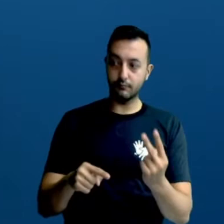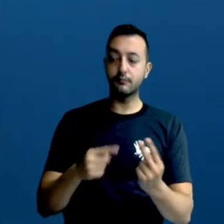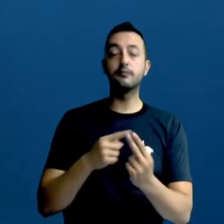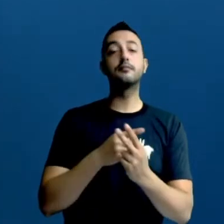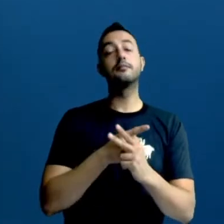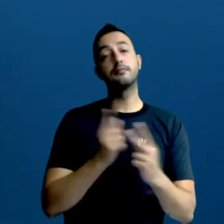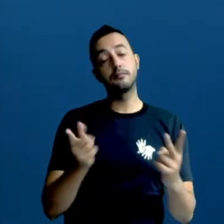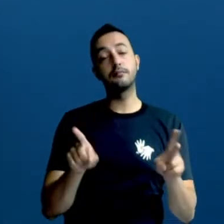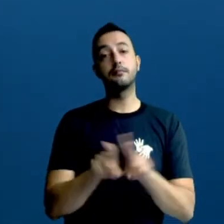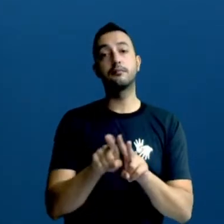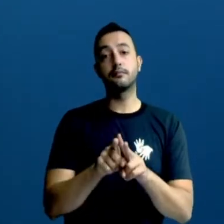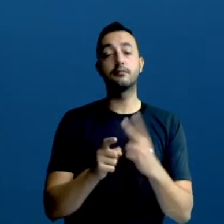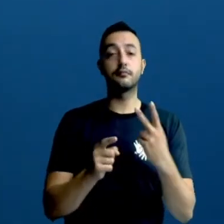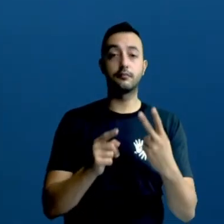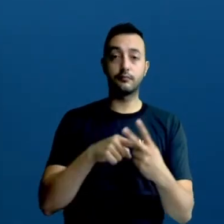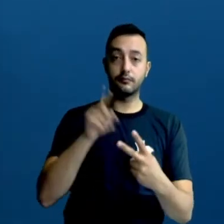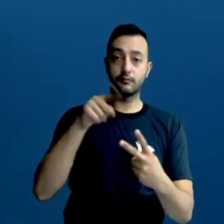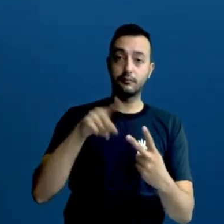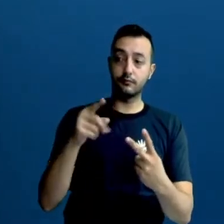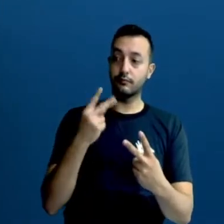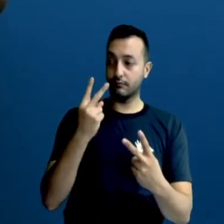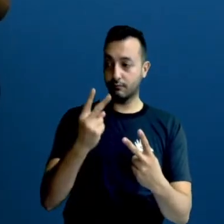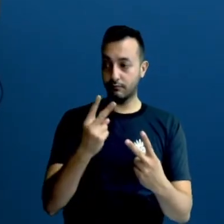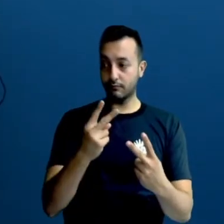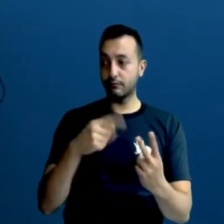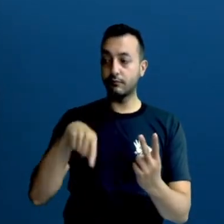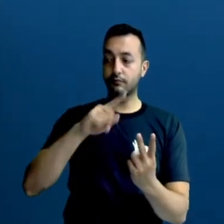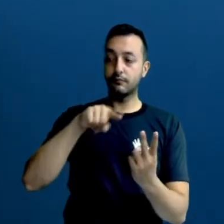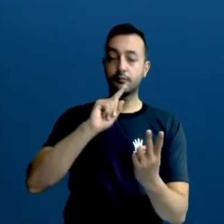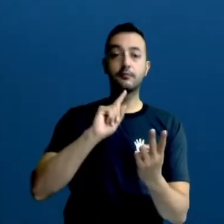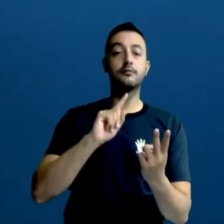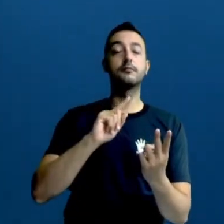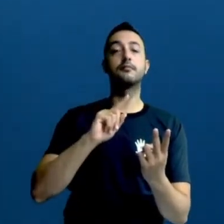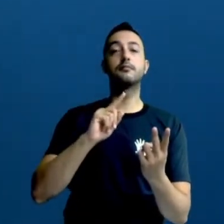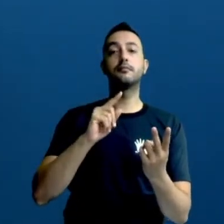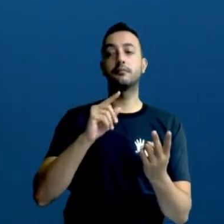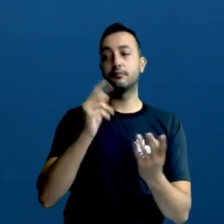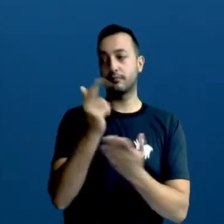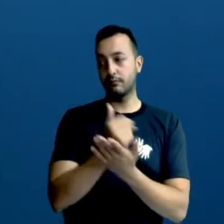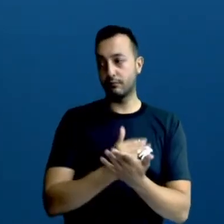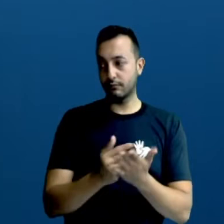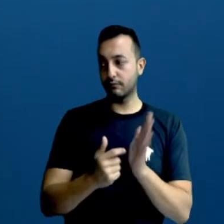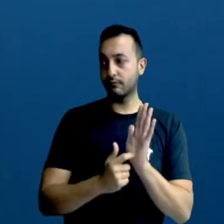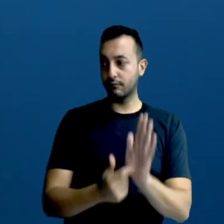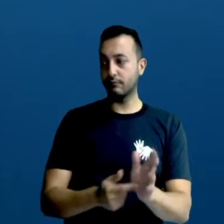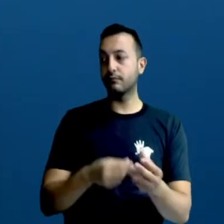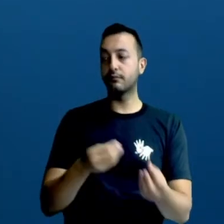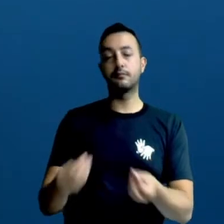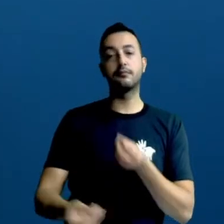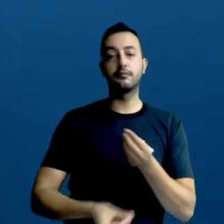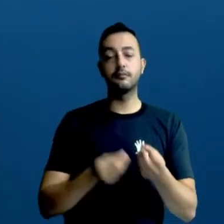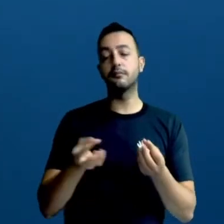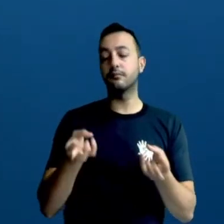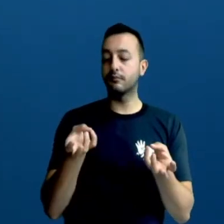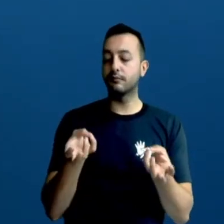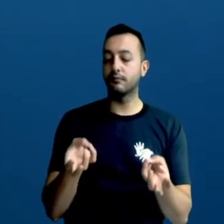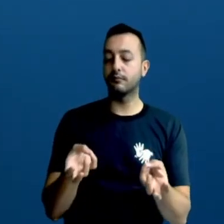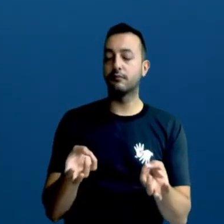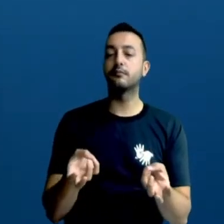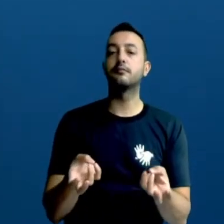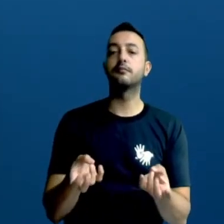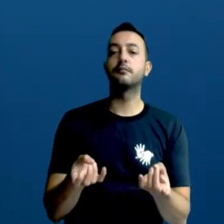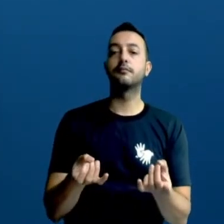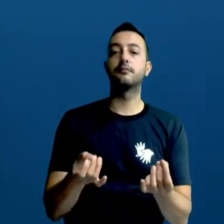vértices também. Então, ali está o desenho mostrando, né, como dá para partir a quantidade